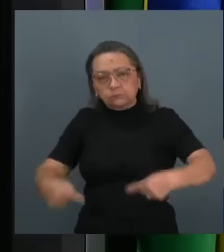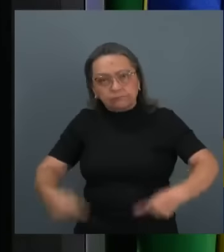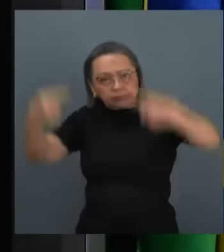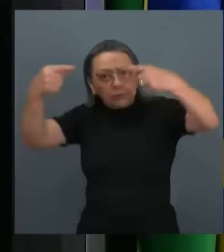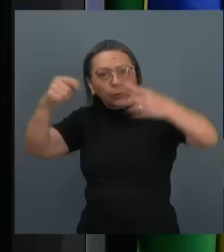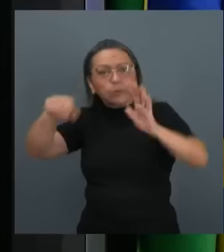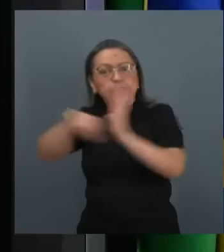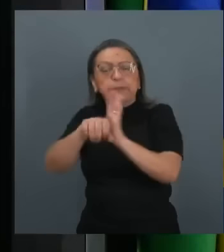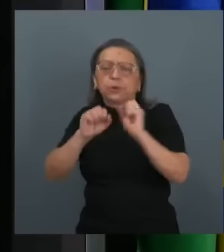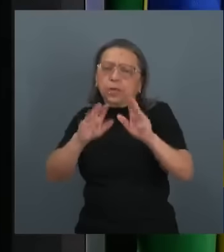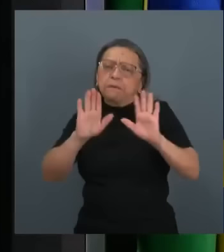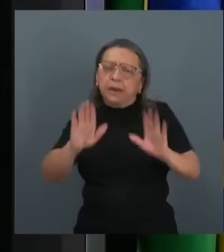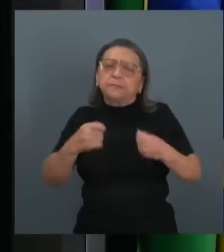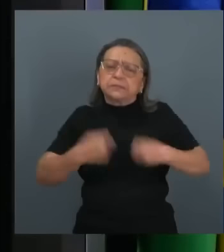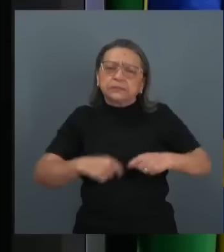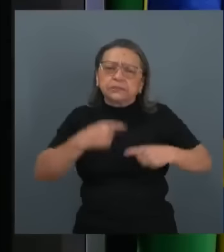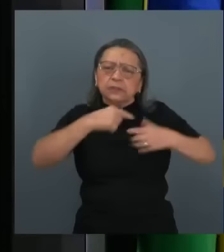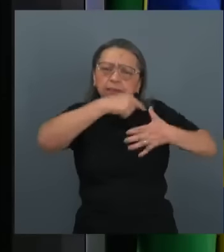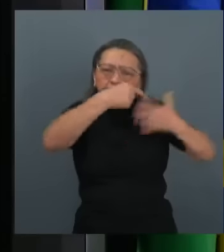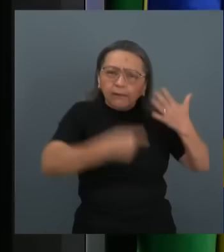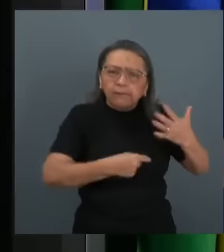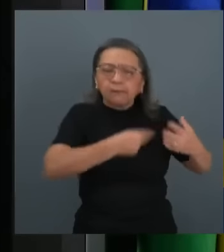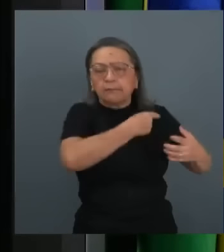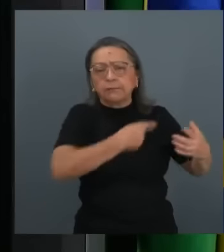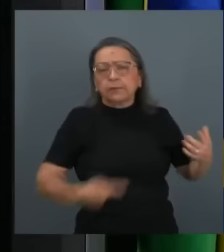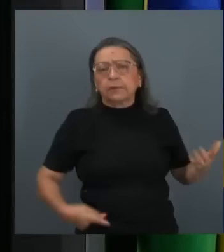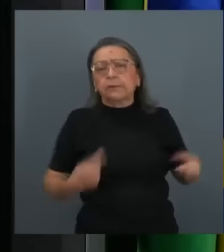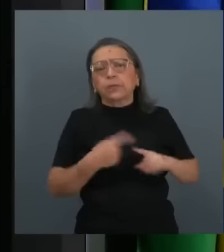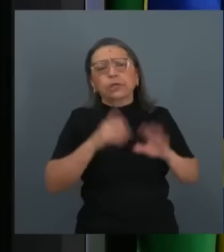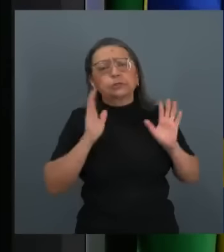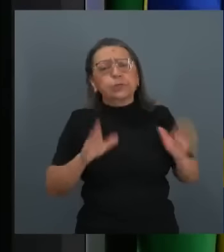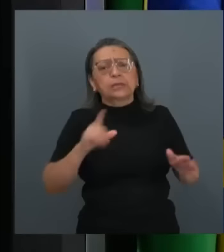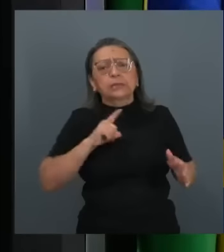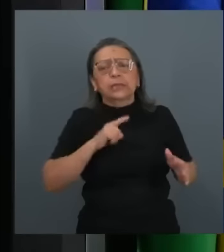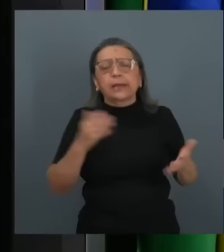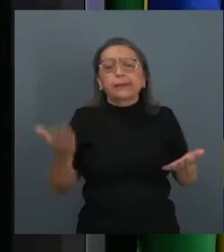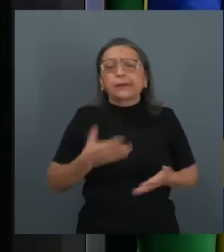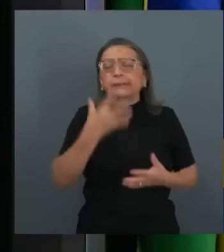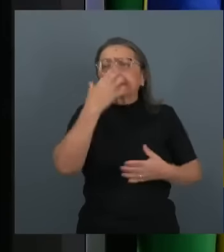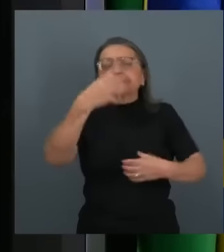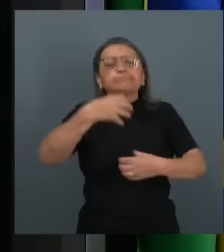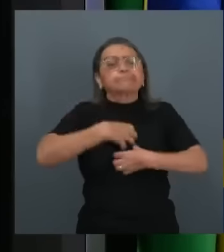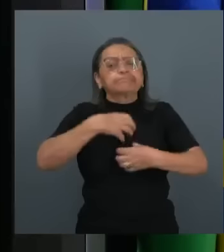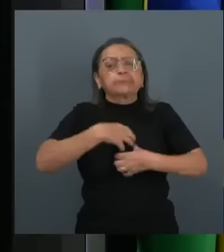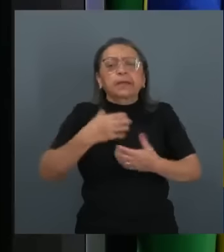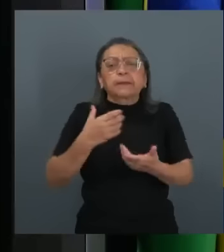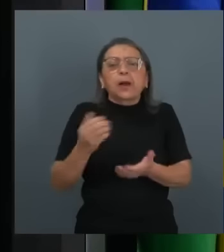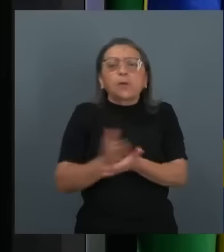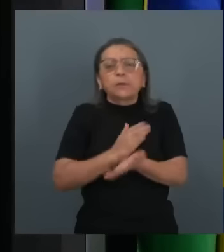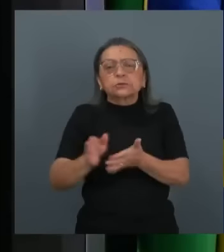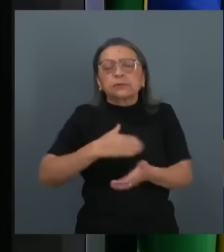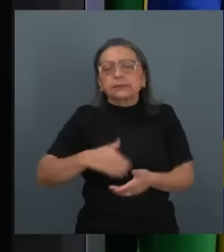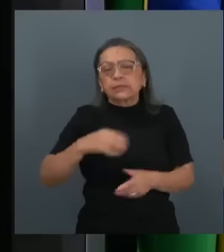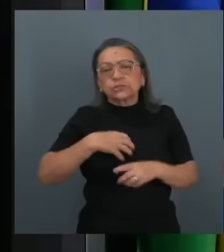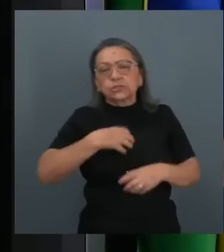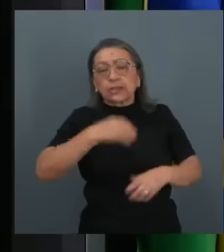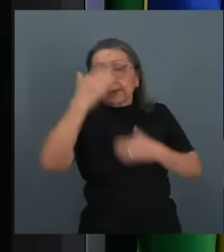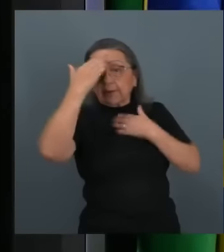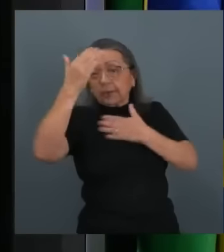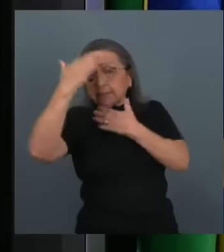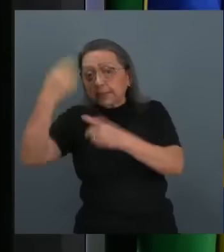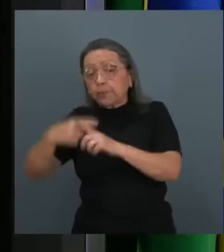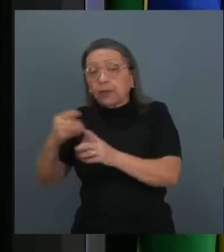política pública, sem dúvida nenhuma, porque já está tendo hoje sentimento de gratidão da população com